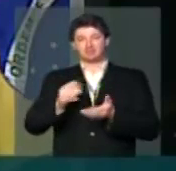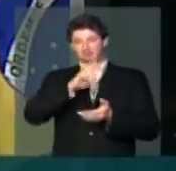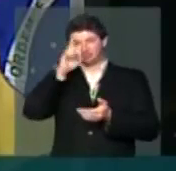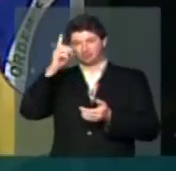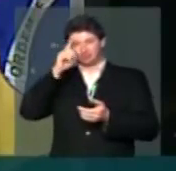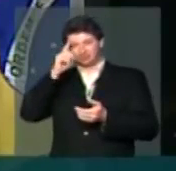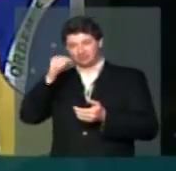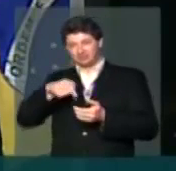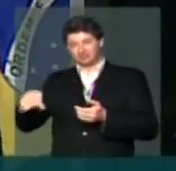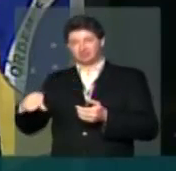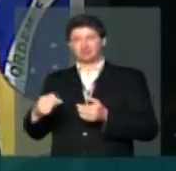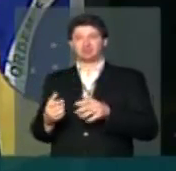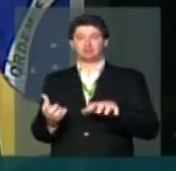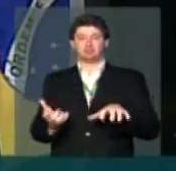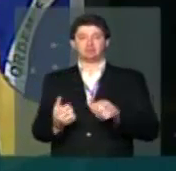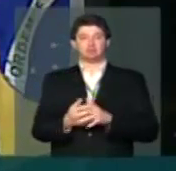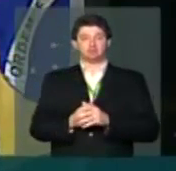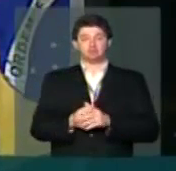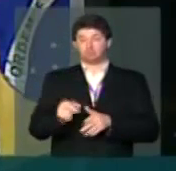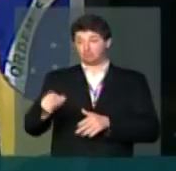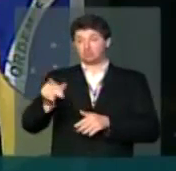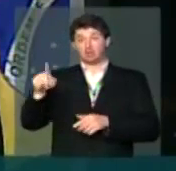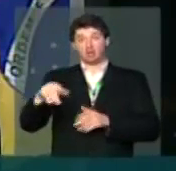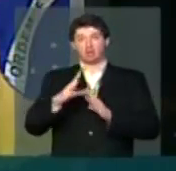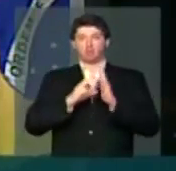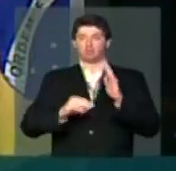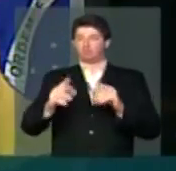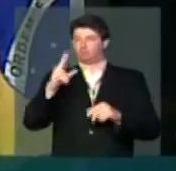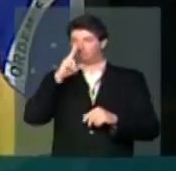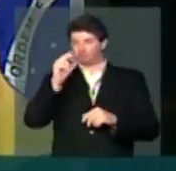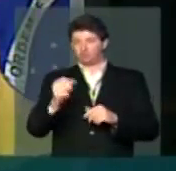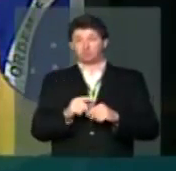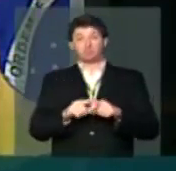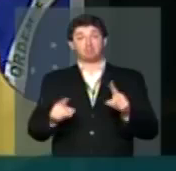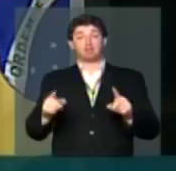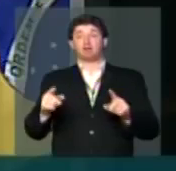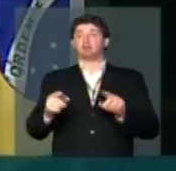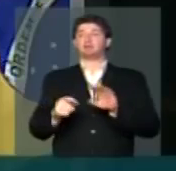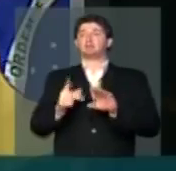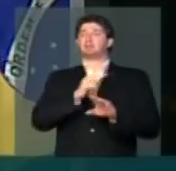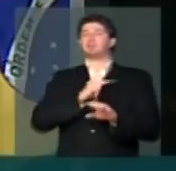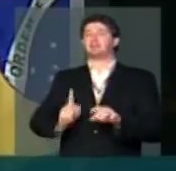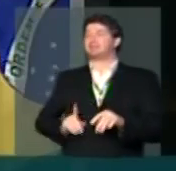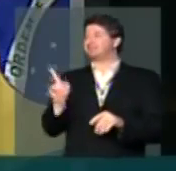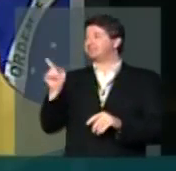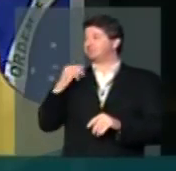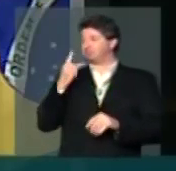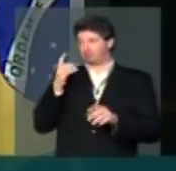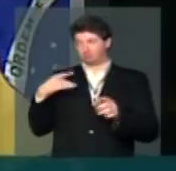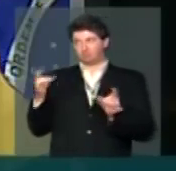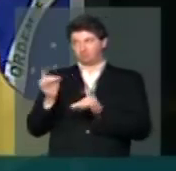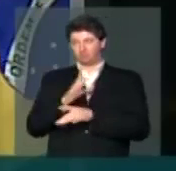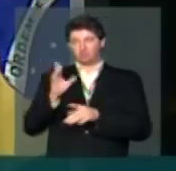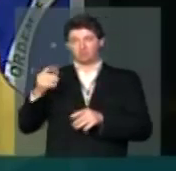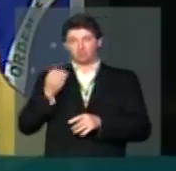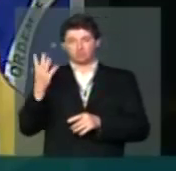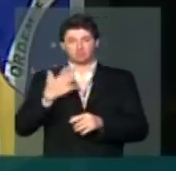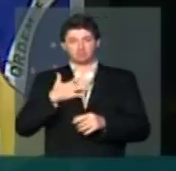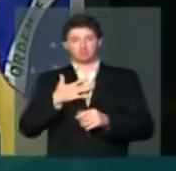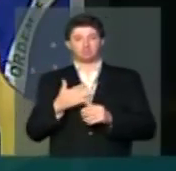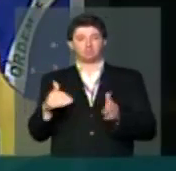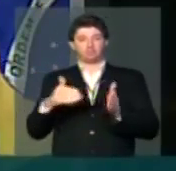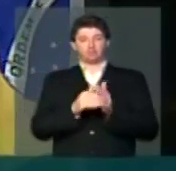de parlamento aqui. Vossa Excelência é uma grande referência. Mas eu dizia, senhor presidente, já caminhando para encerrar meu